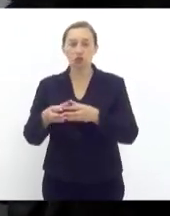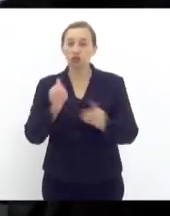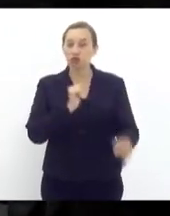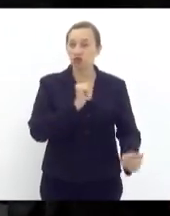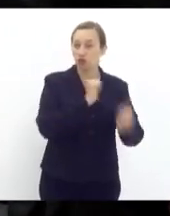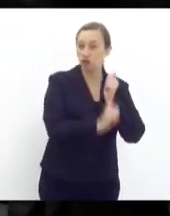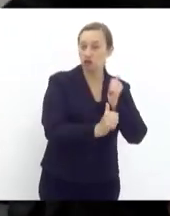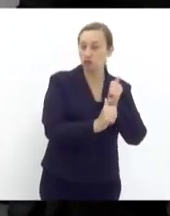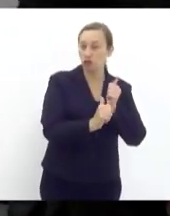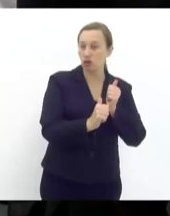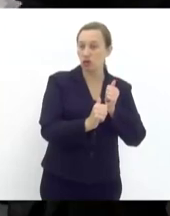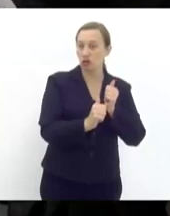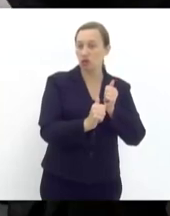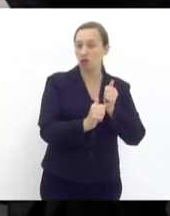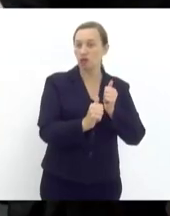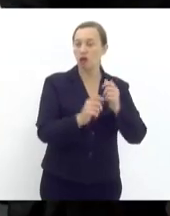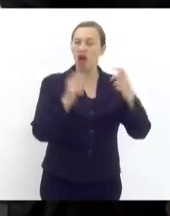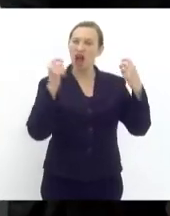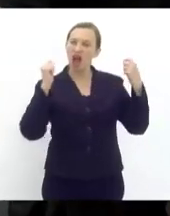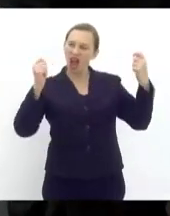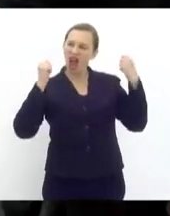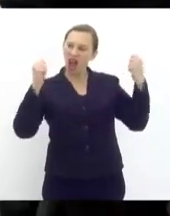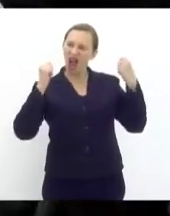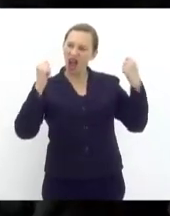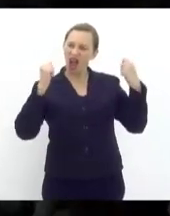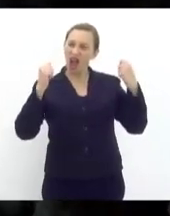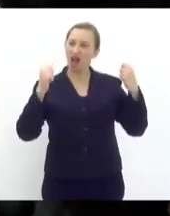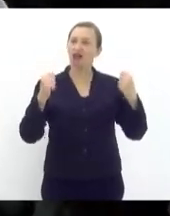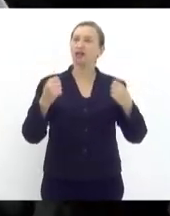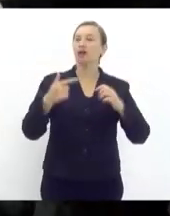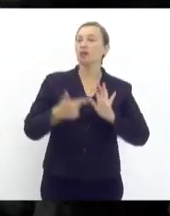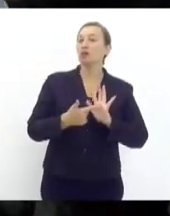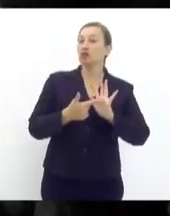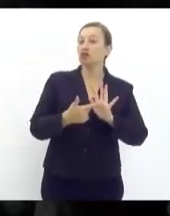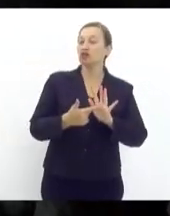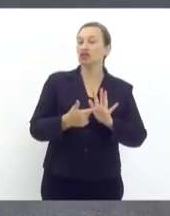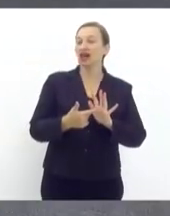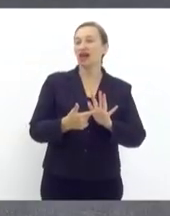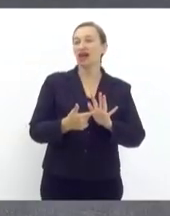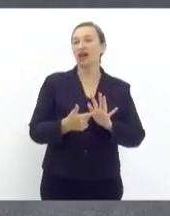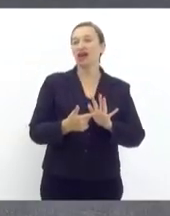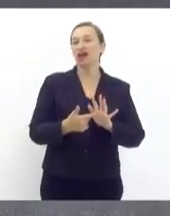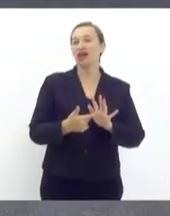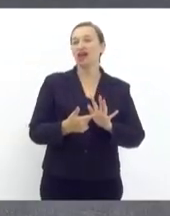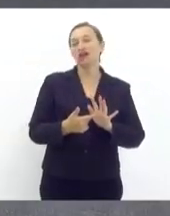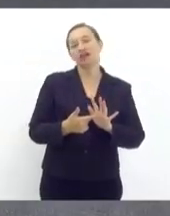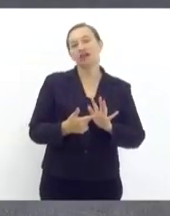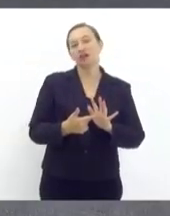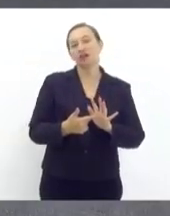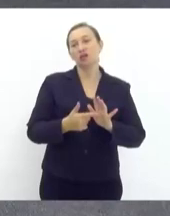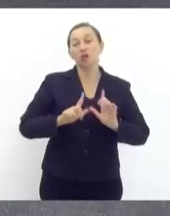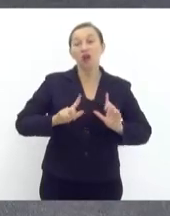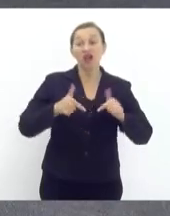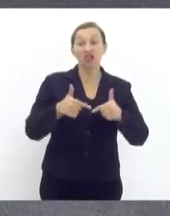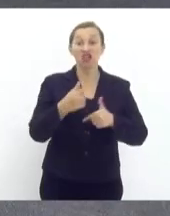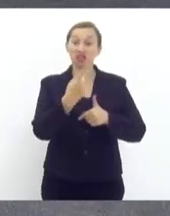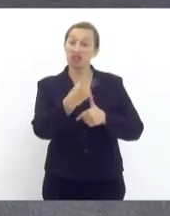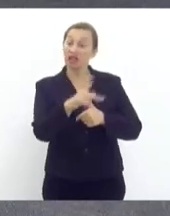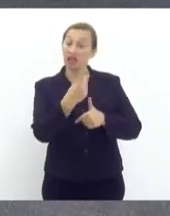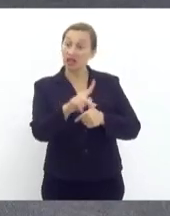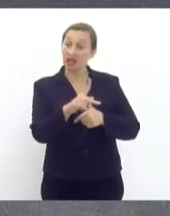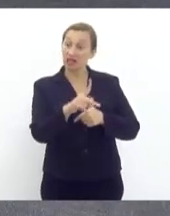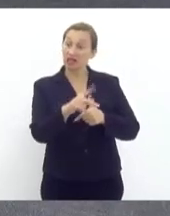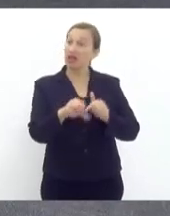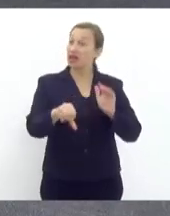e mostrar para elas que a conduta que elas praticavam eram passíveis de autuação em flagrante